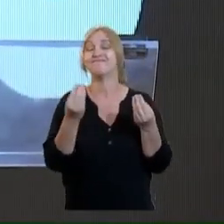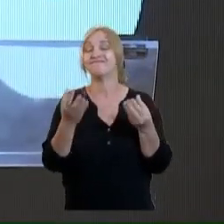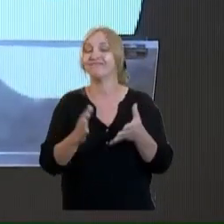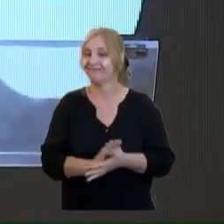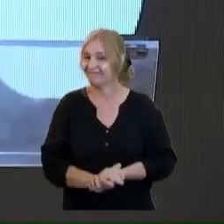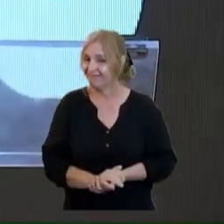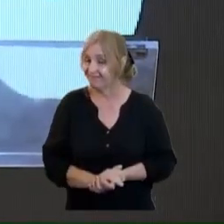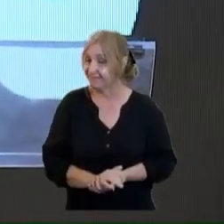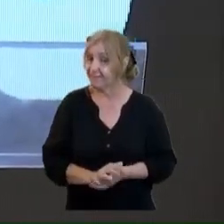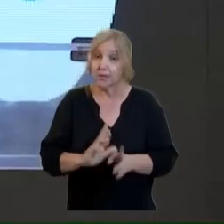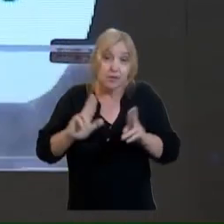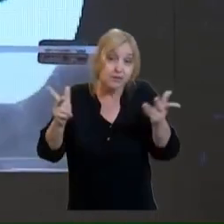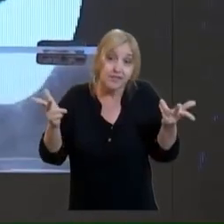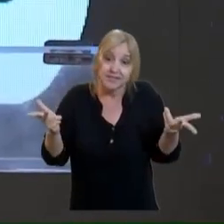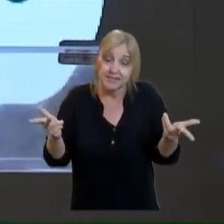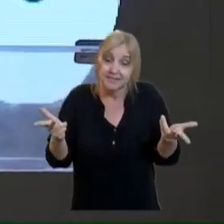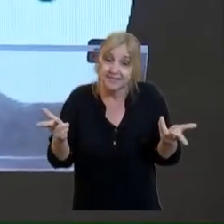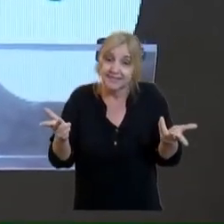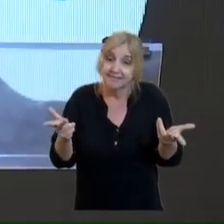Qual a diferença?